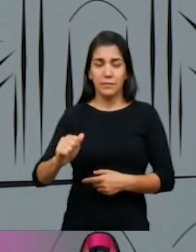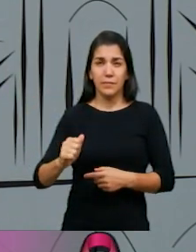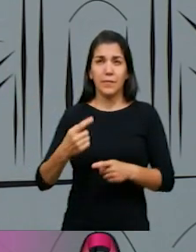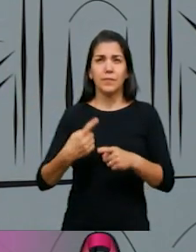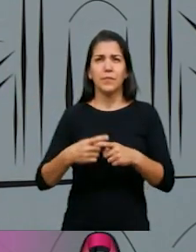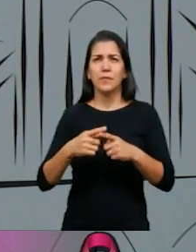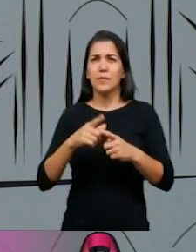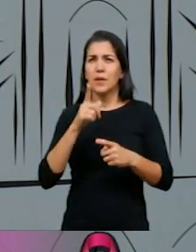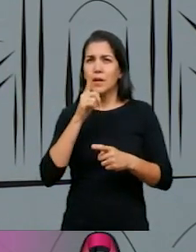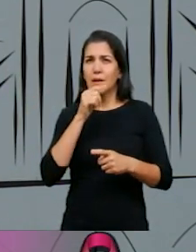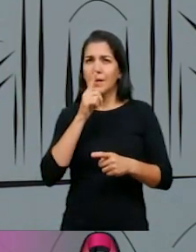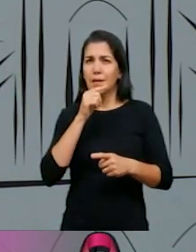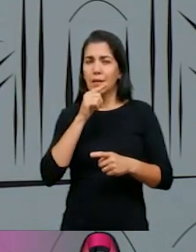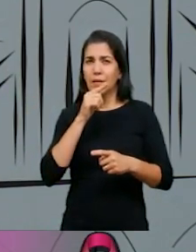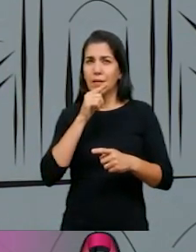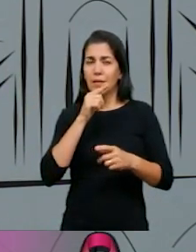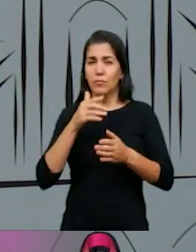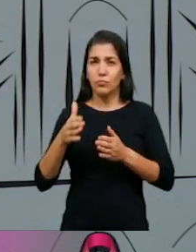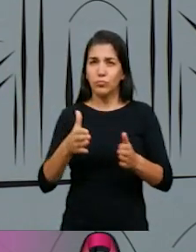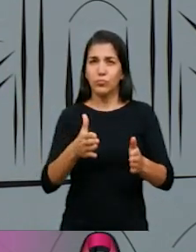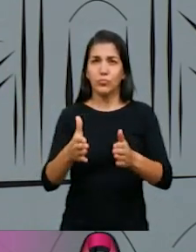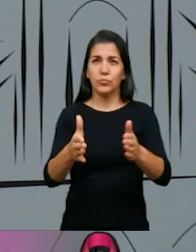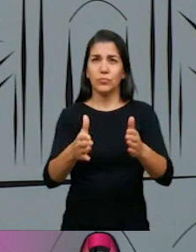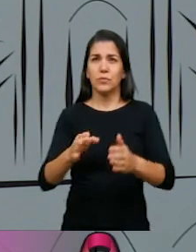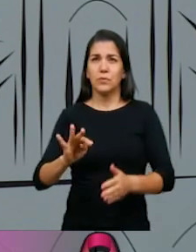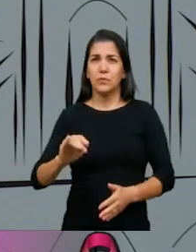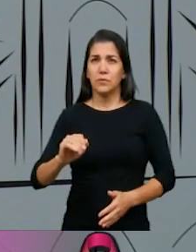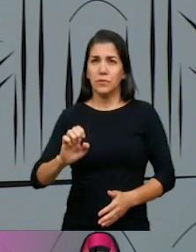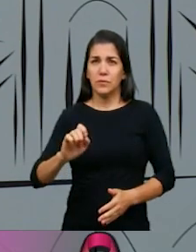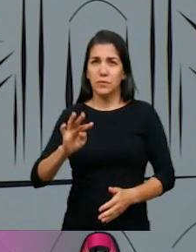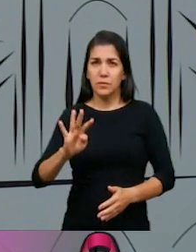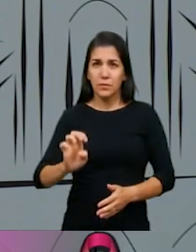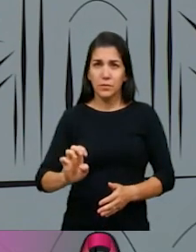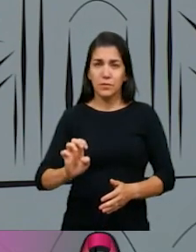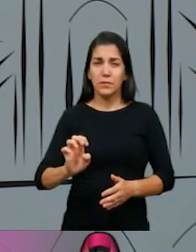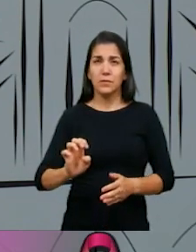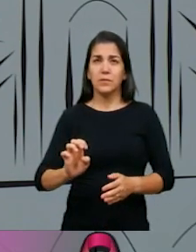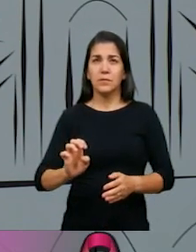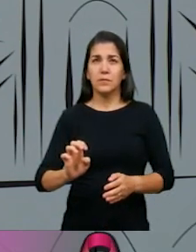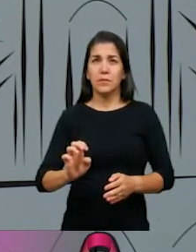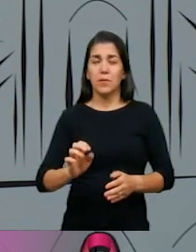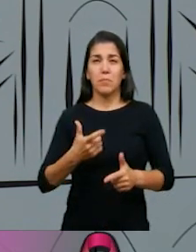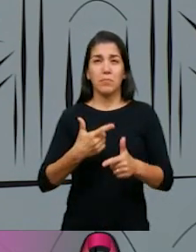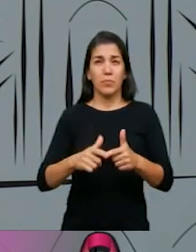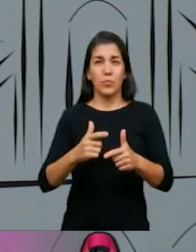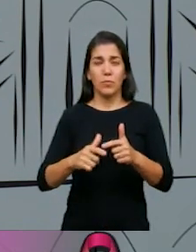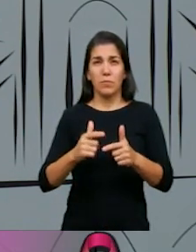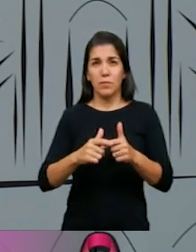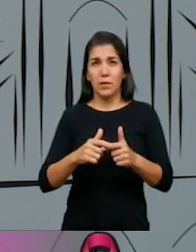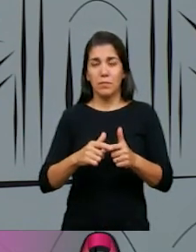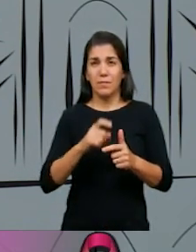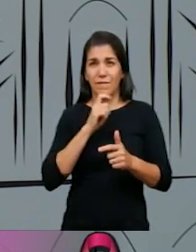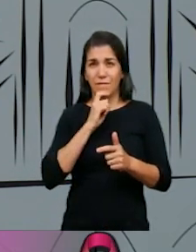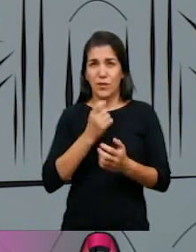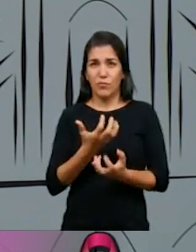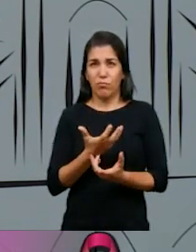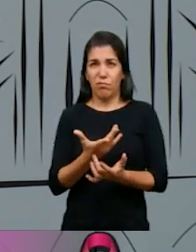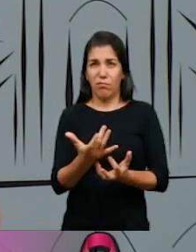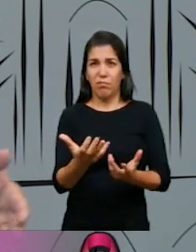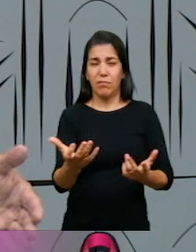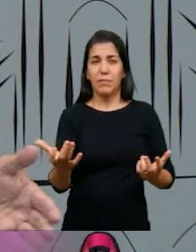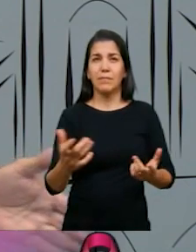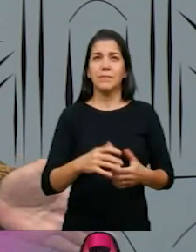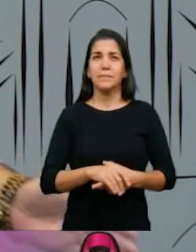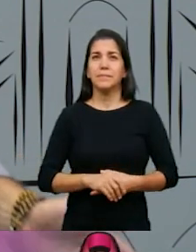tomado e lá não consegue nem se navegar mais. E na semana passada, quando eu não estava aqui